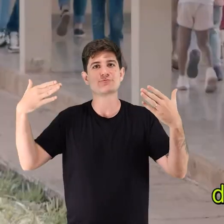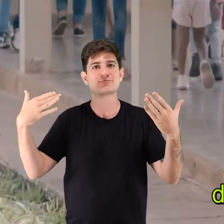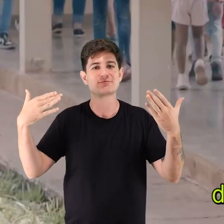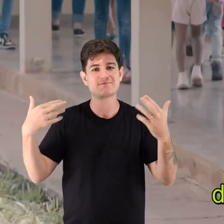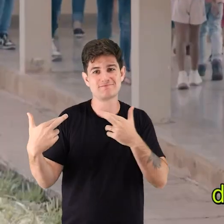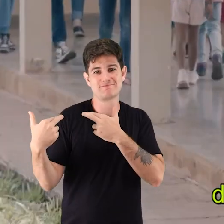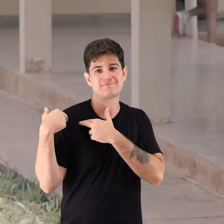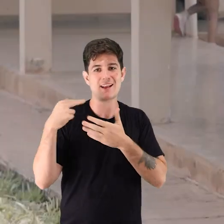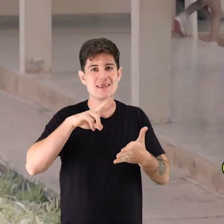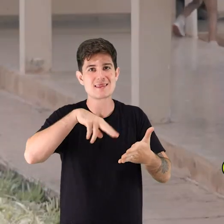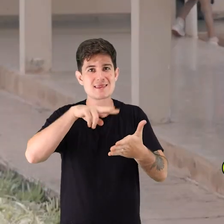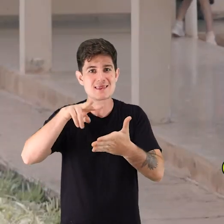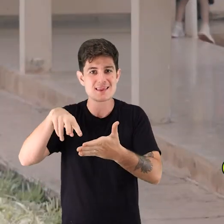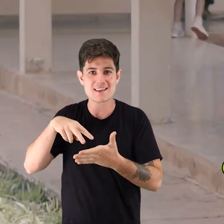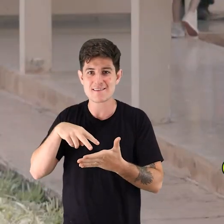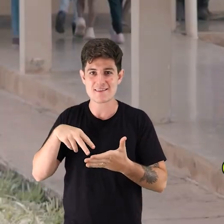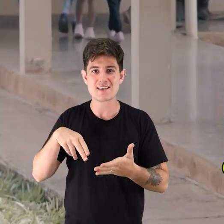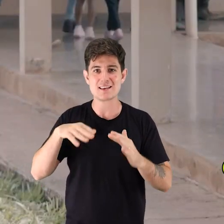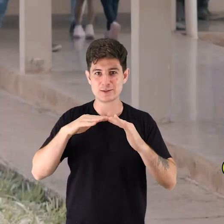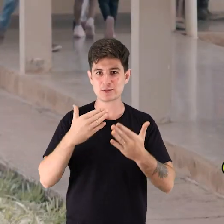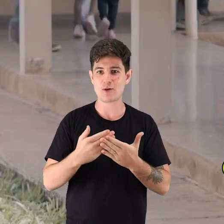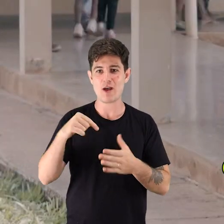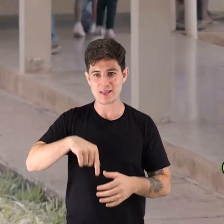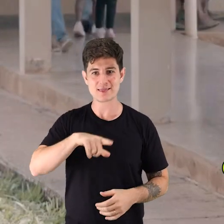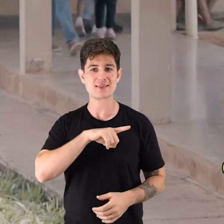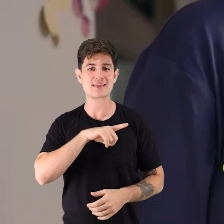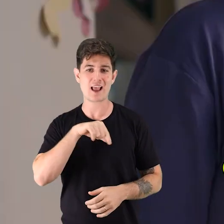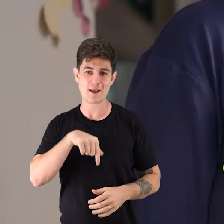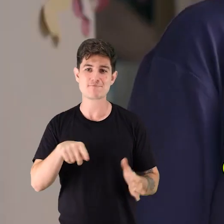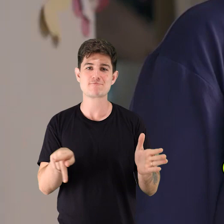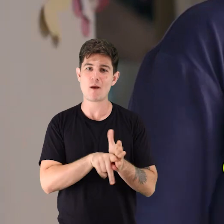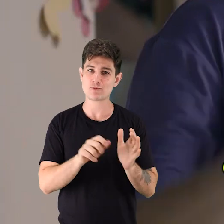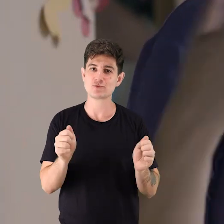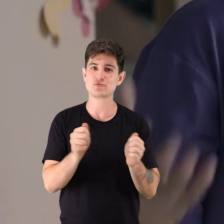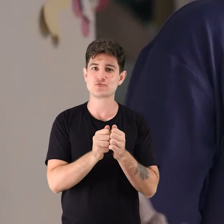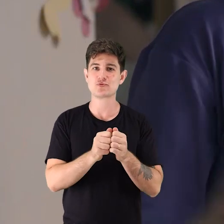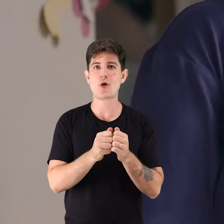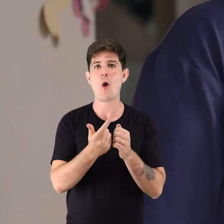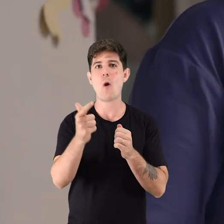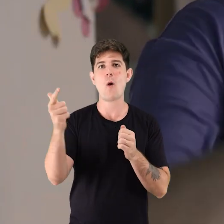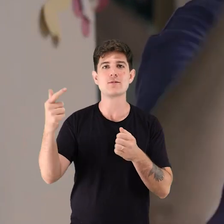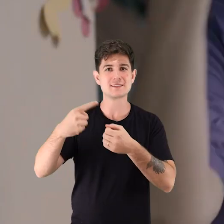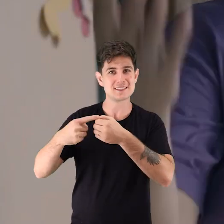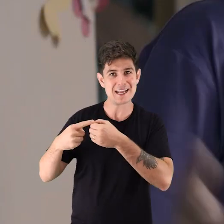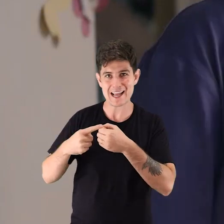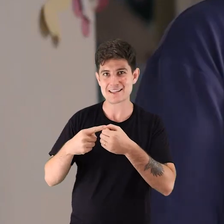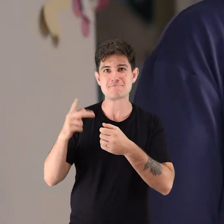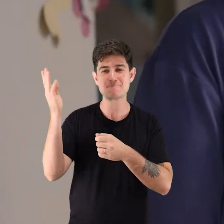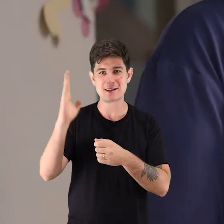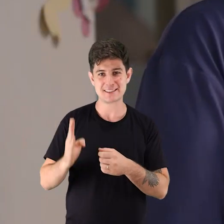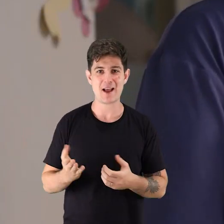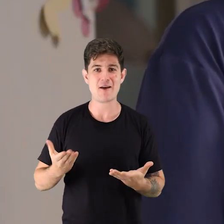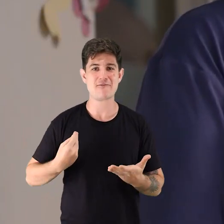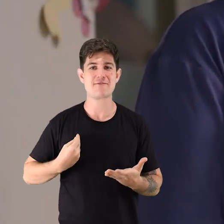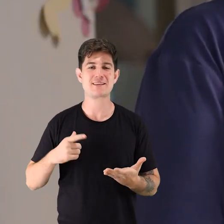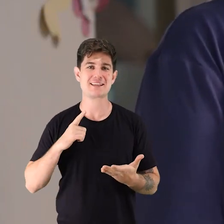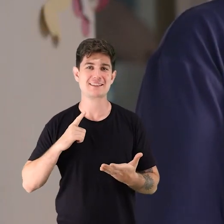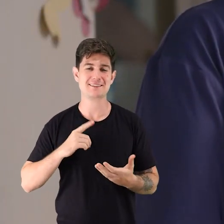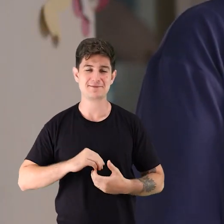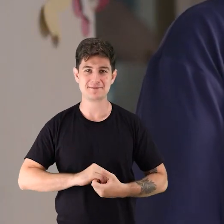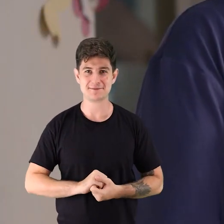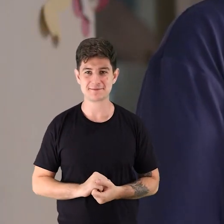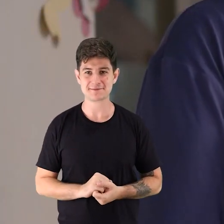são os nossos anjos, que aqui o de Paracatu agora, da Escola Ada Santana, se junta a todos os municípios do nosso